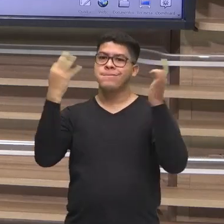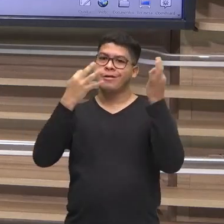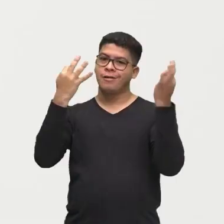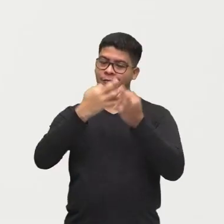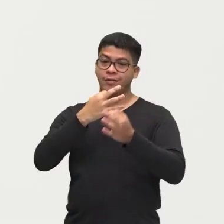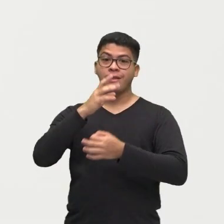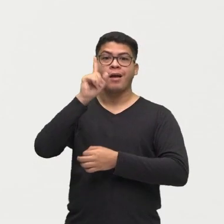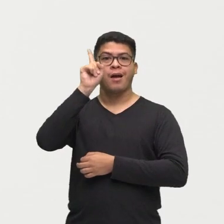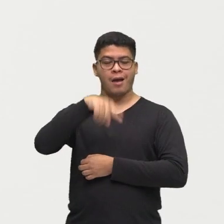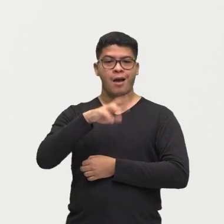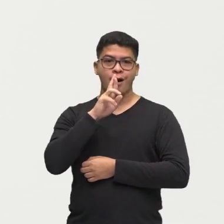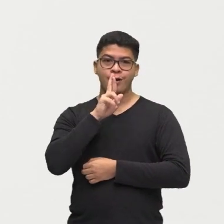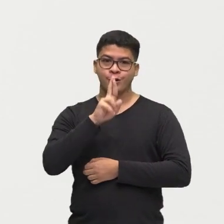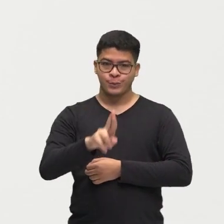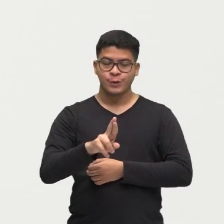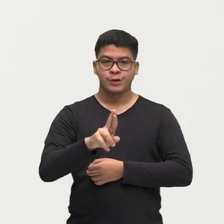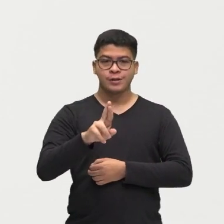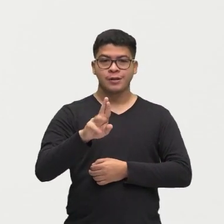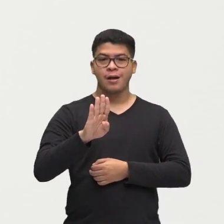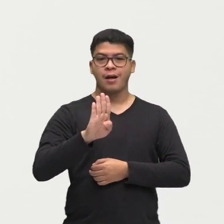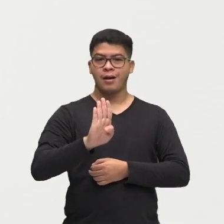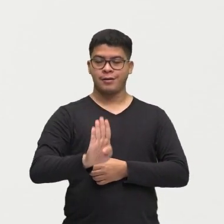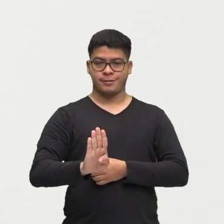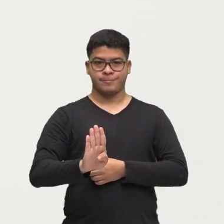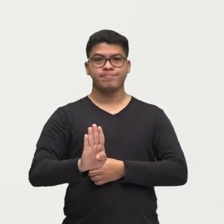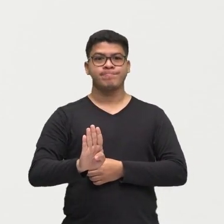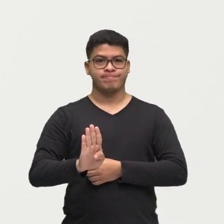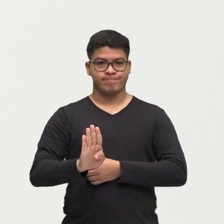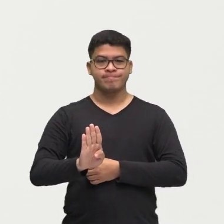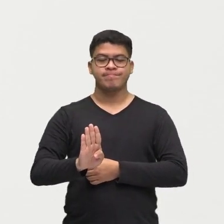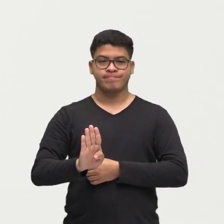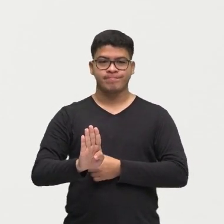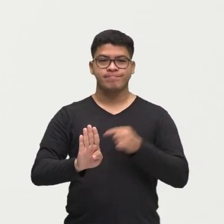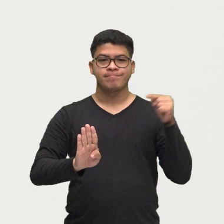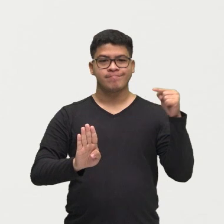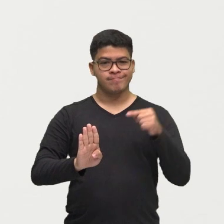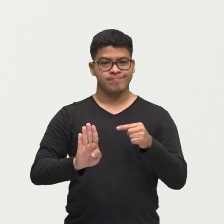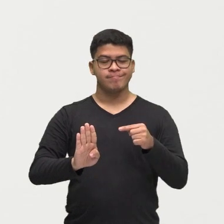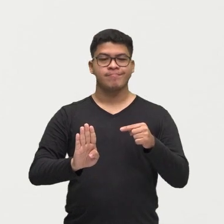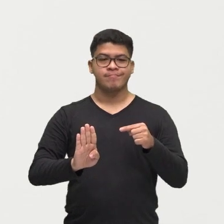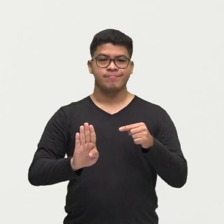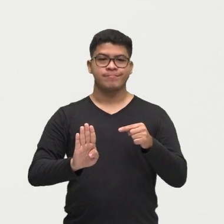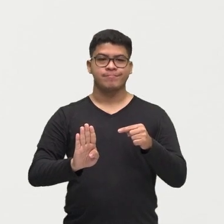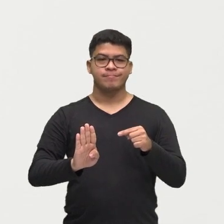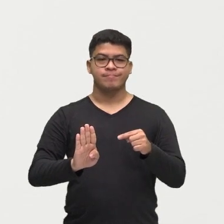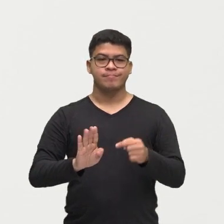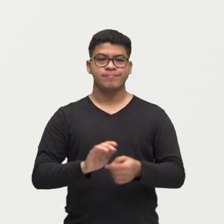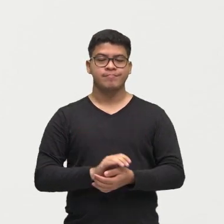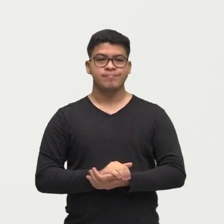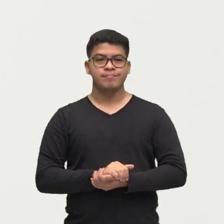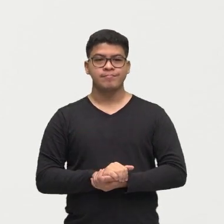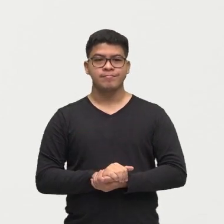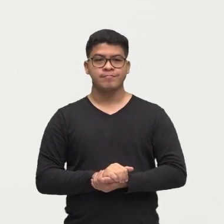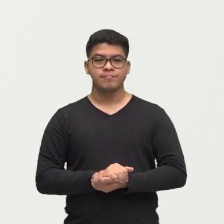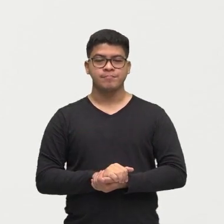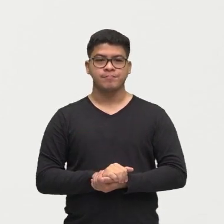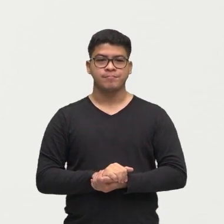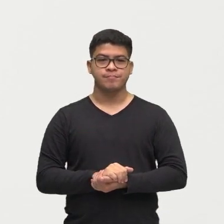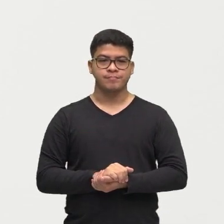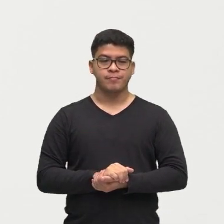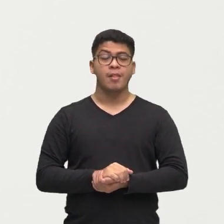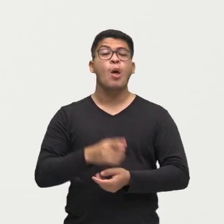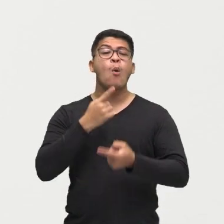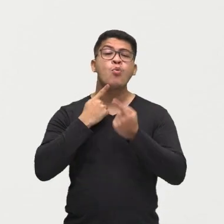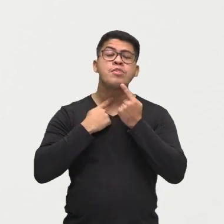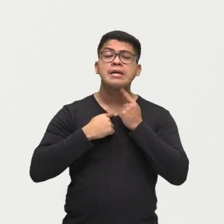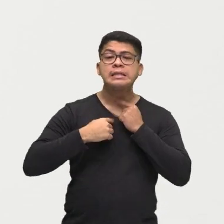alternativa correta aqui dessa questão, percebo que é exatamente a letra, olha só, B.